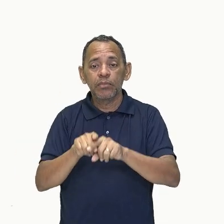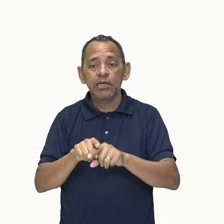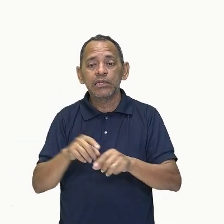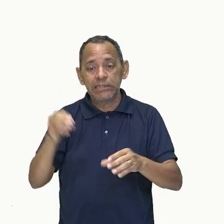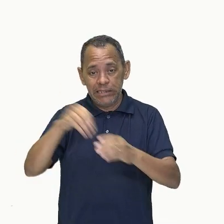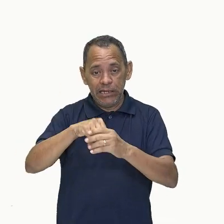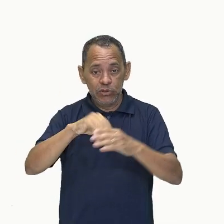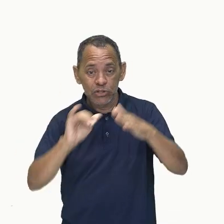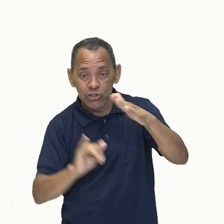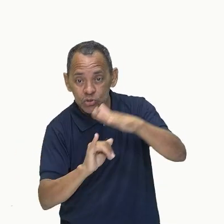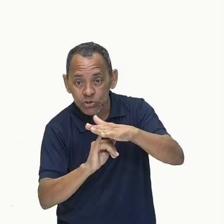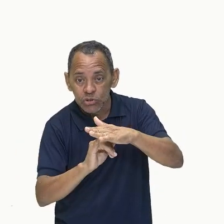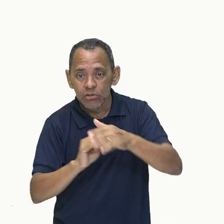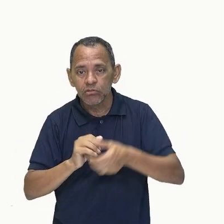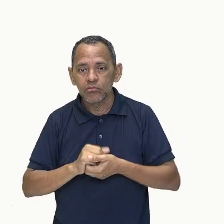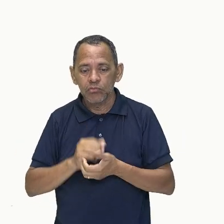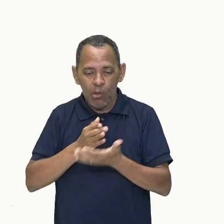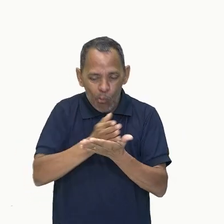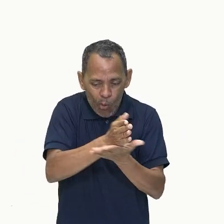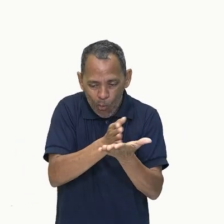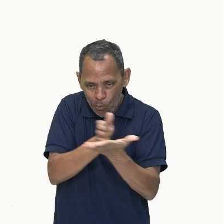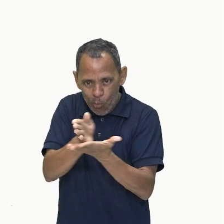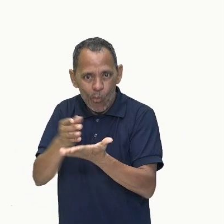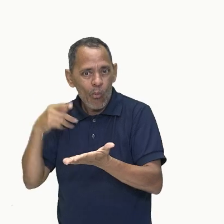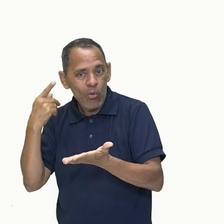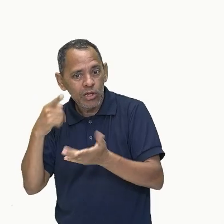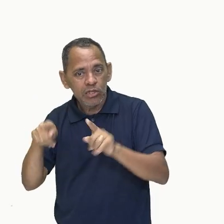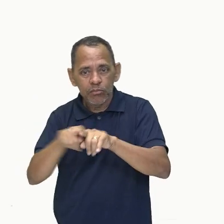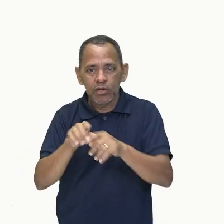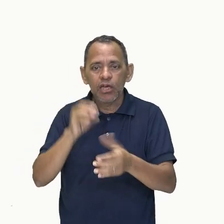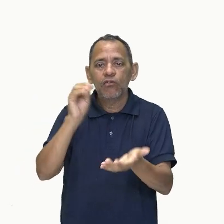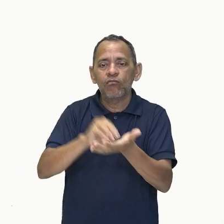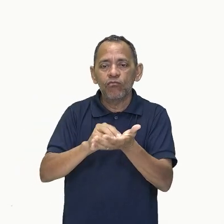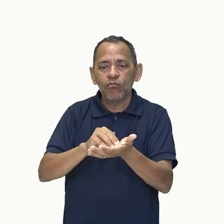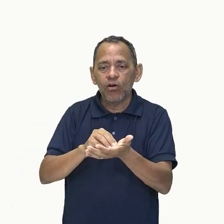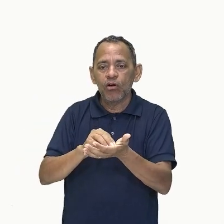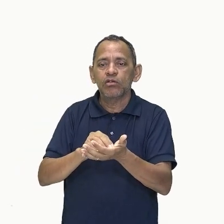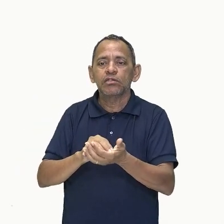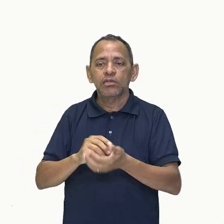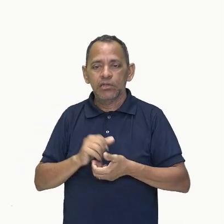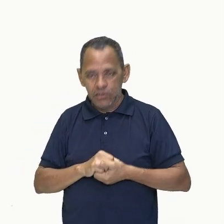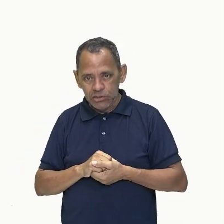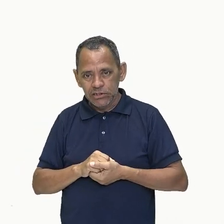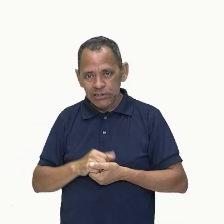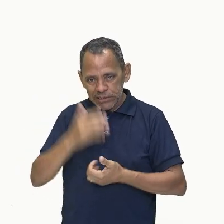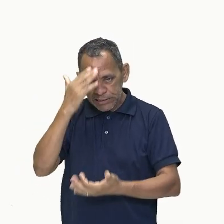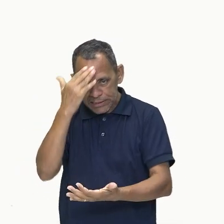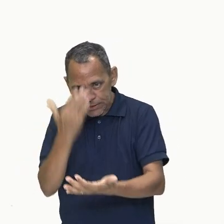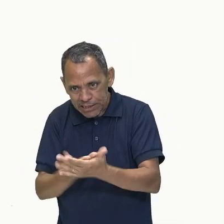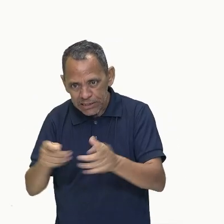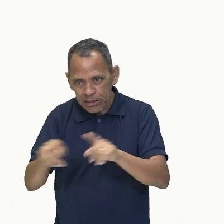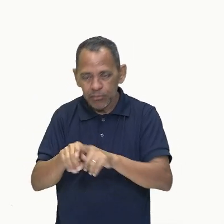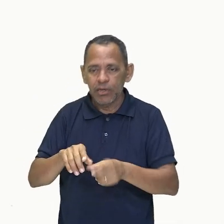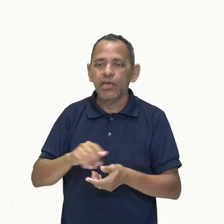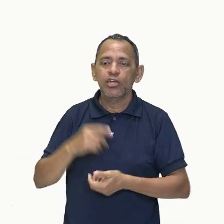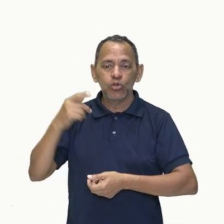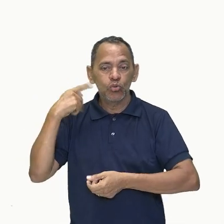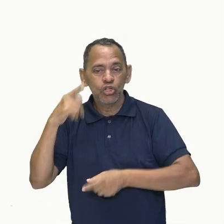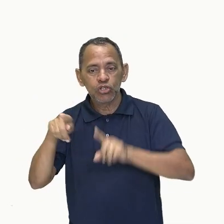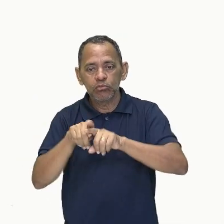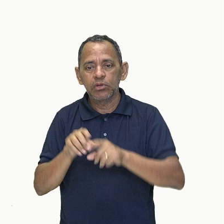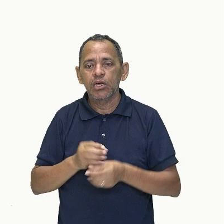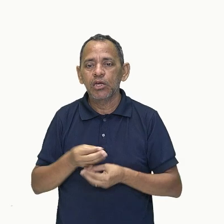Ou seja, a polarização política e a falta de confiança nas autoridades de saúde, nos governos, também contribuem para esse